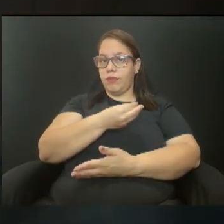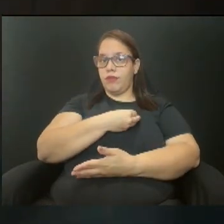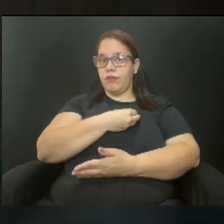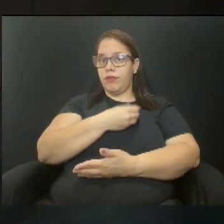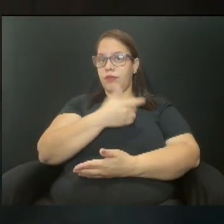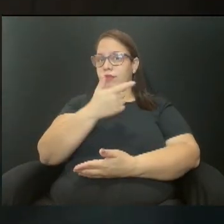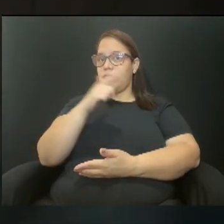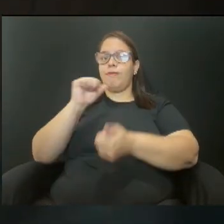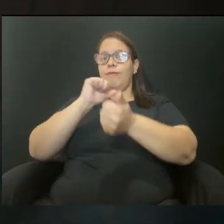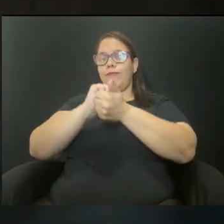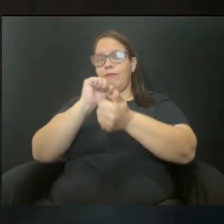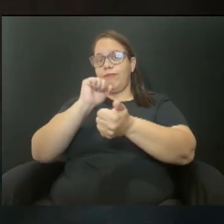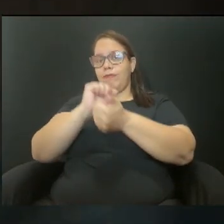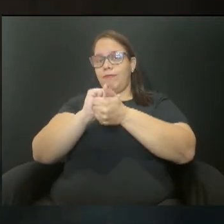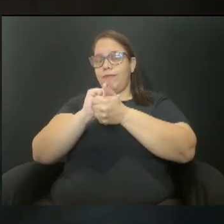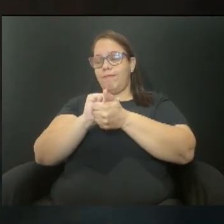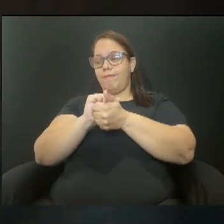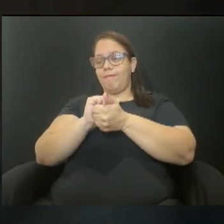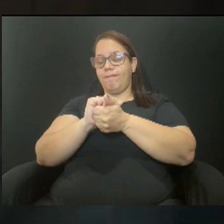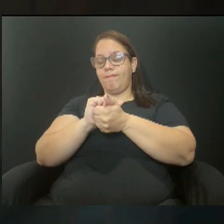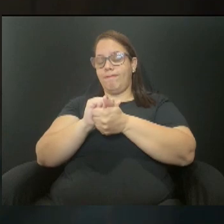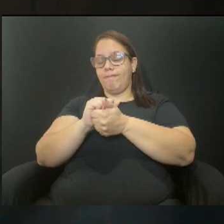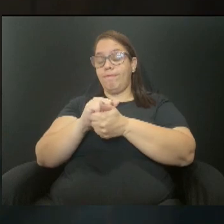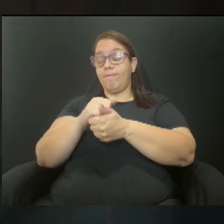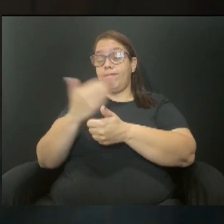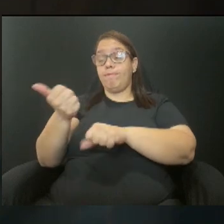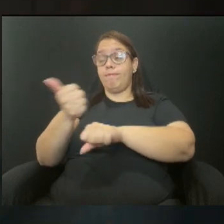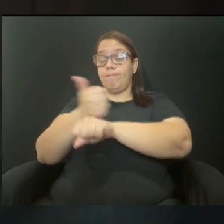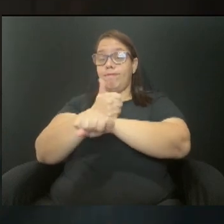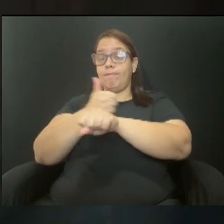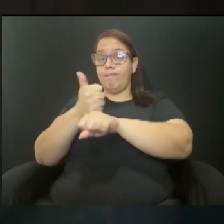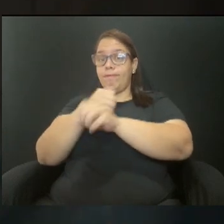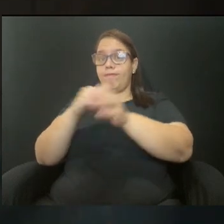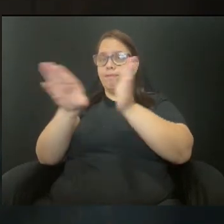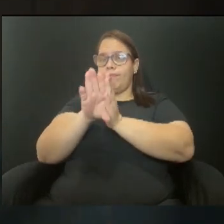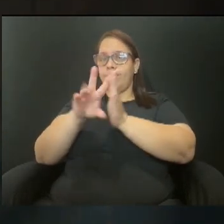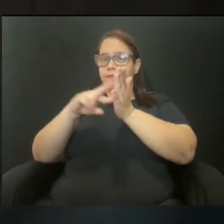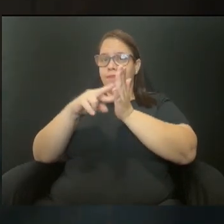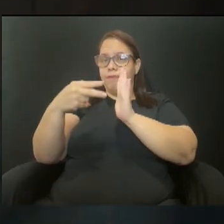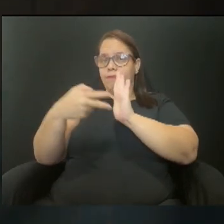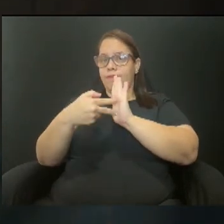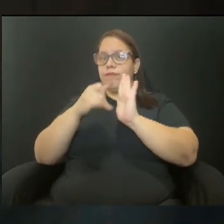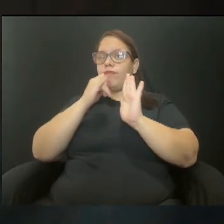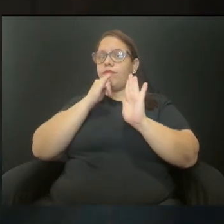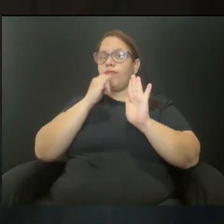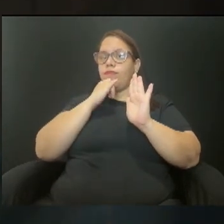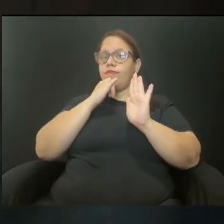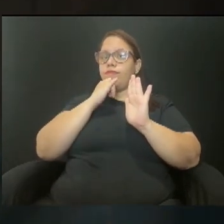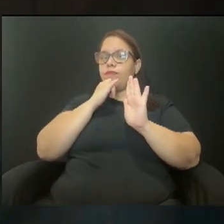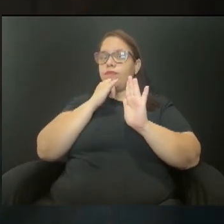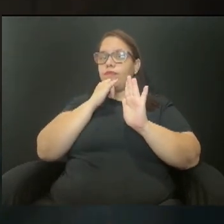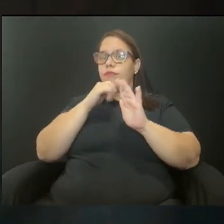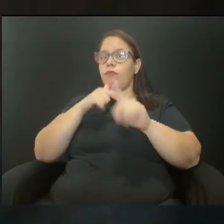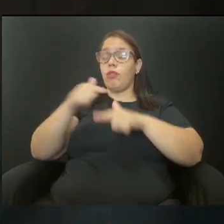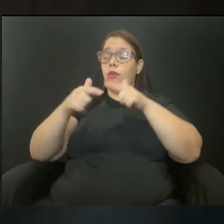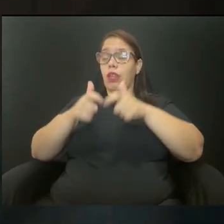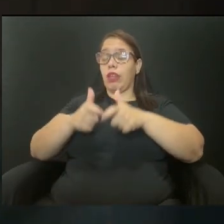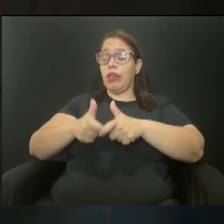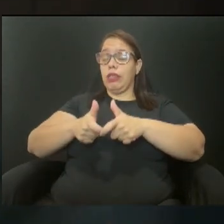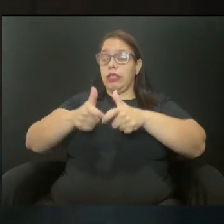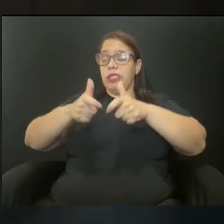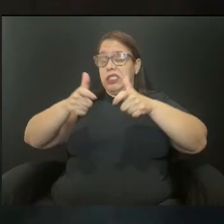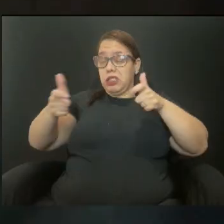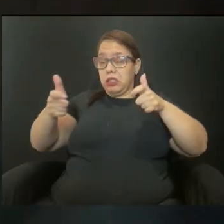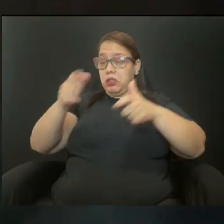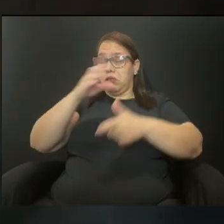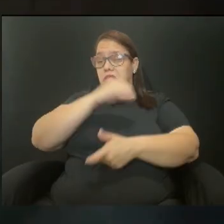qualidade. Quando a carreira de uma pessoa chega nesse sentido, por exemplo, eu estou trabalhando muito para ganhar a mesma coisa que eu